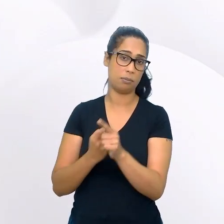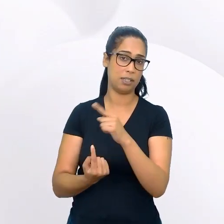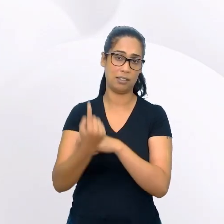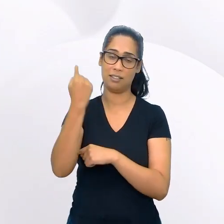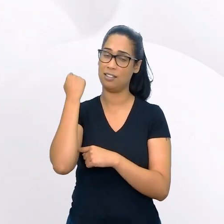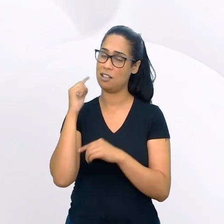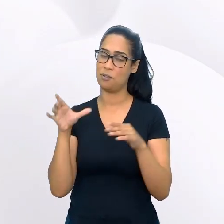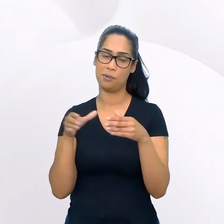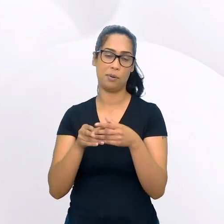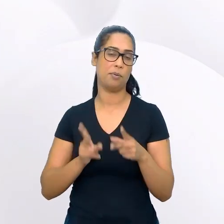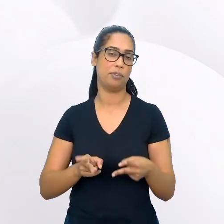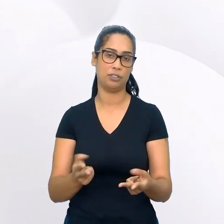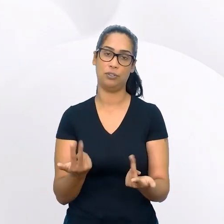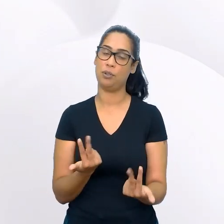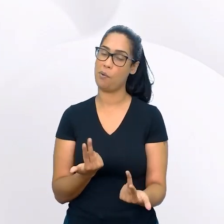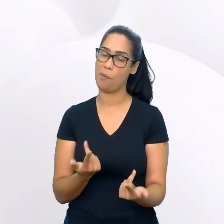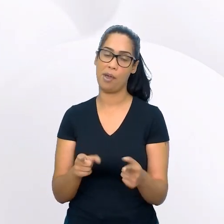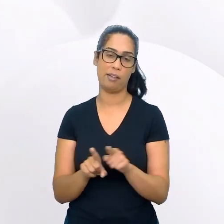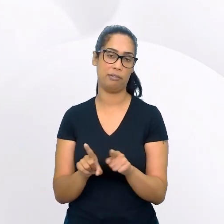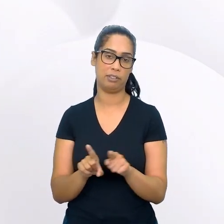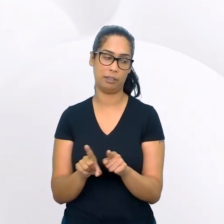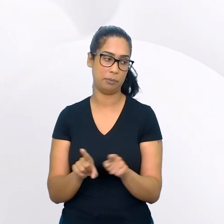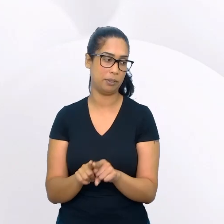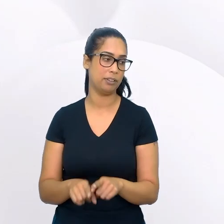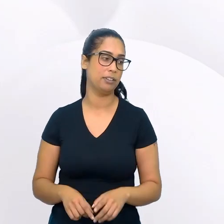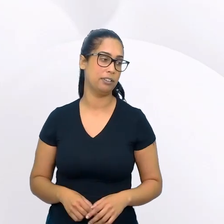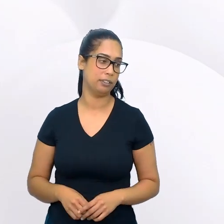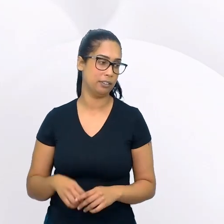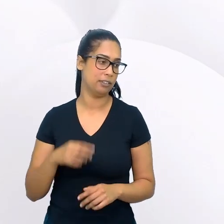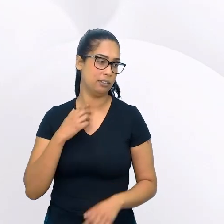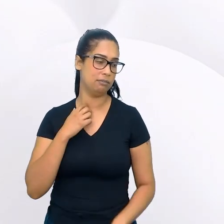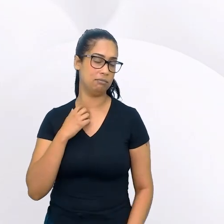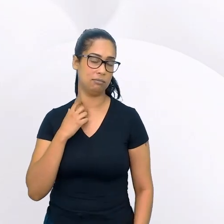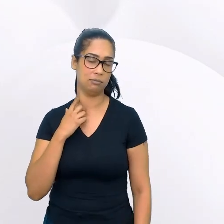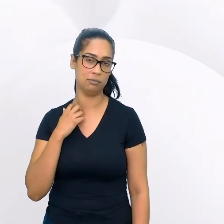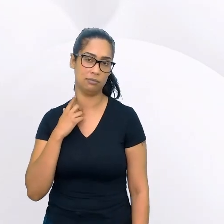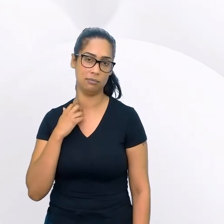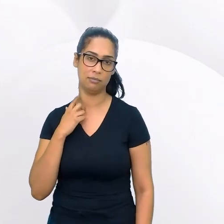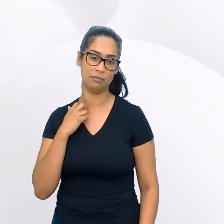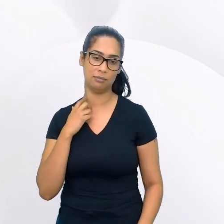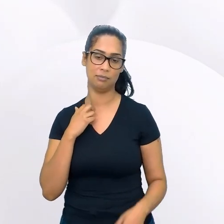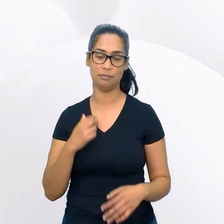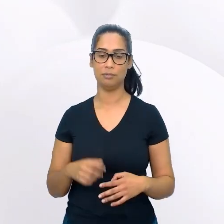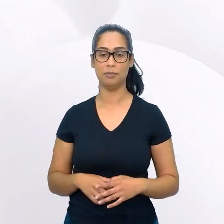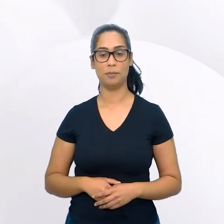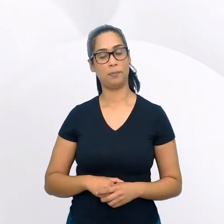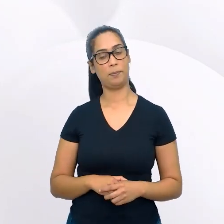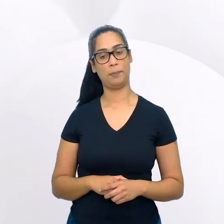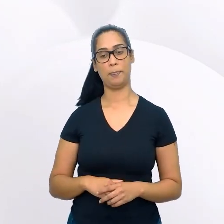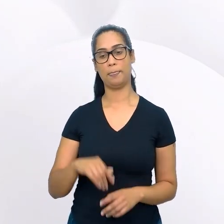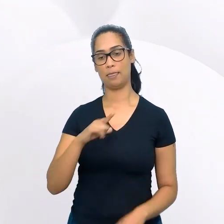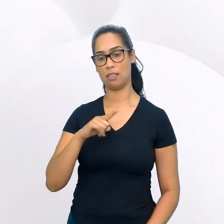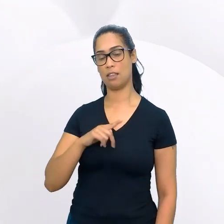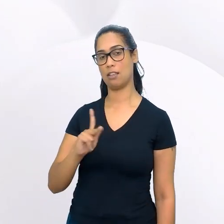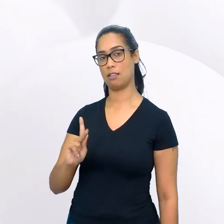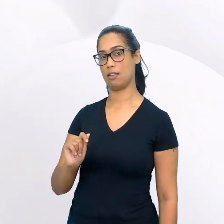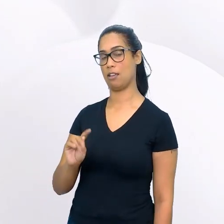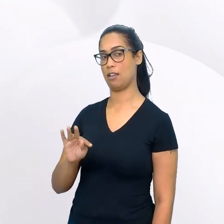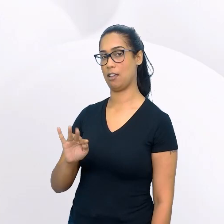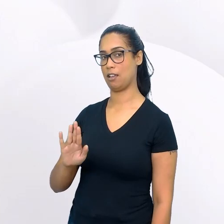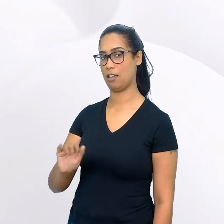mesmo continuamos aqui com vocês Alexandra Ana Débora Welton a Kátia Priscila eu